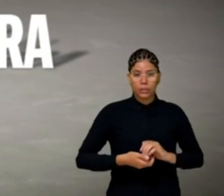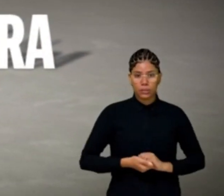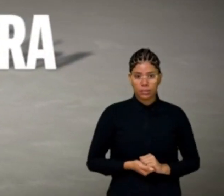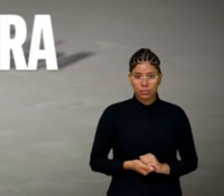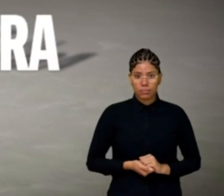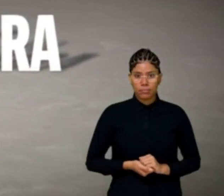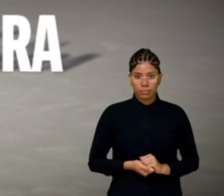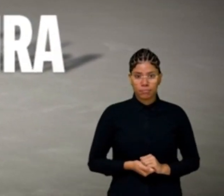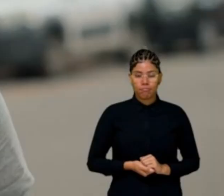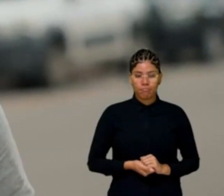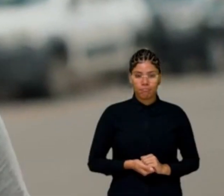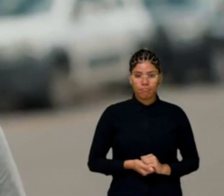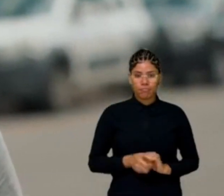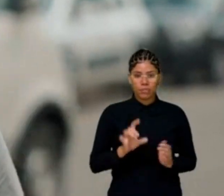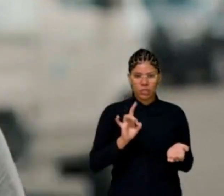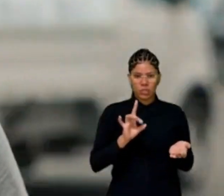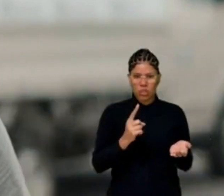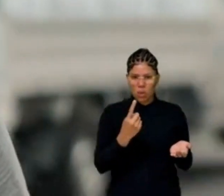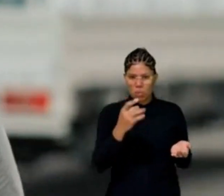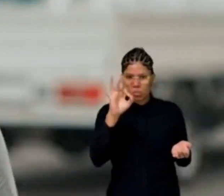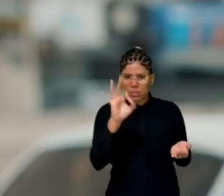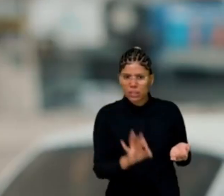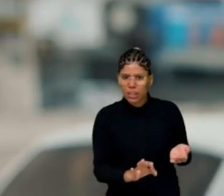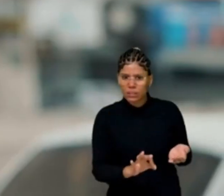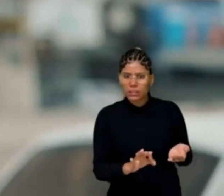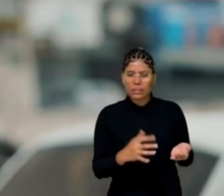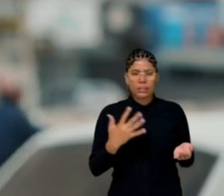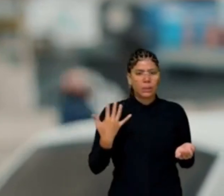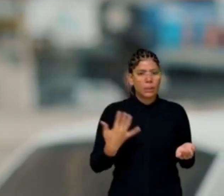Apenas 1%. Foi mesmo? Só